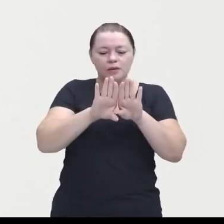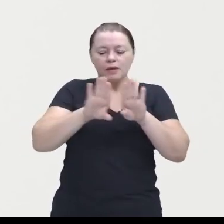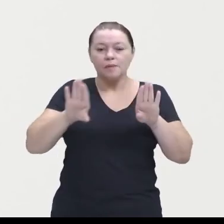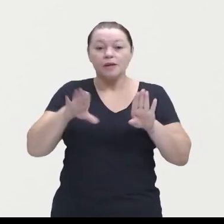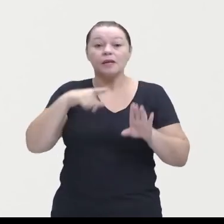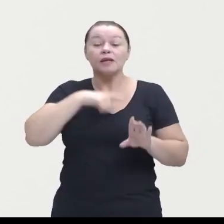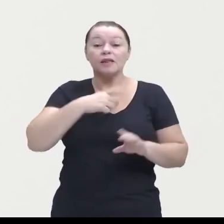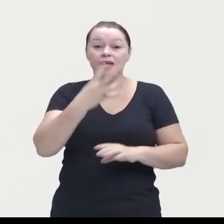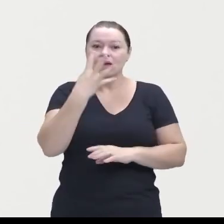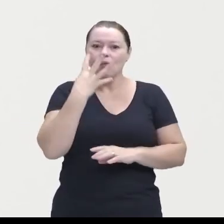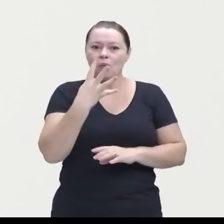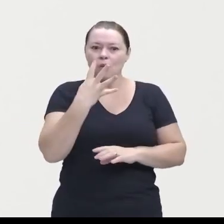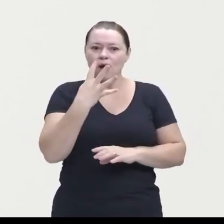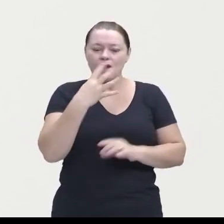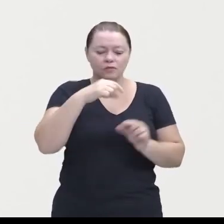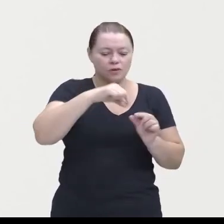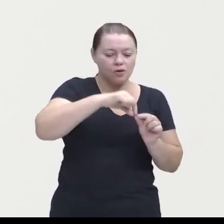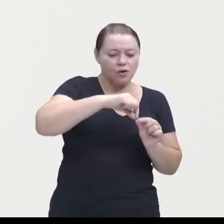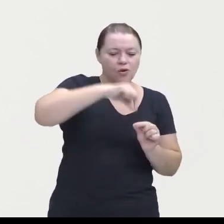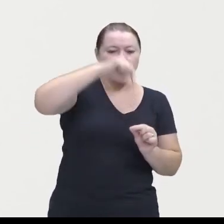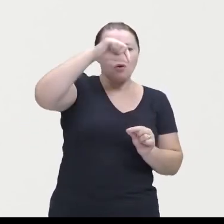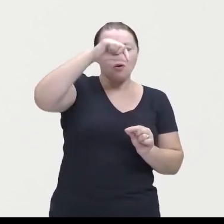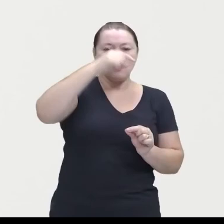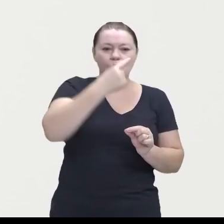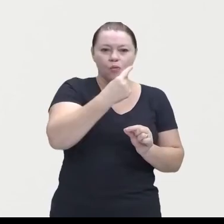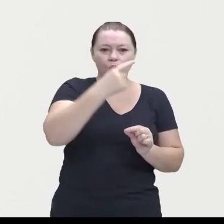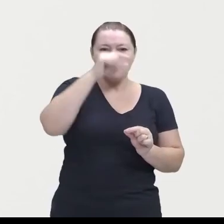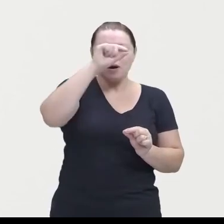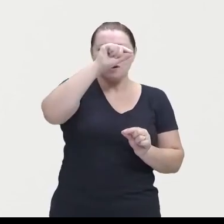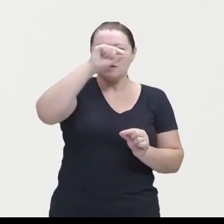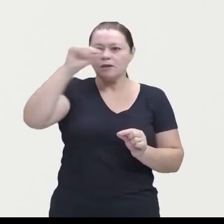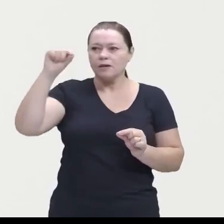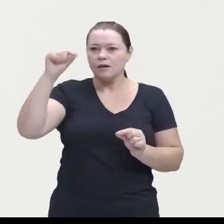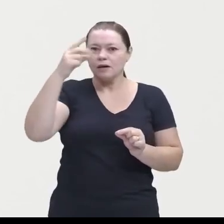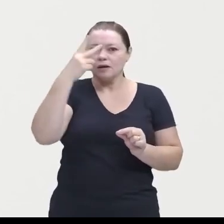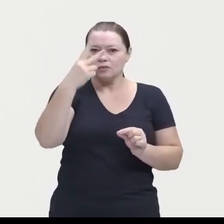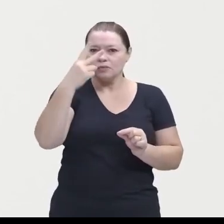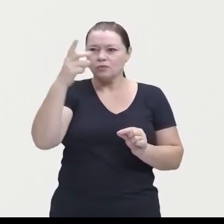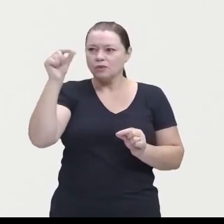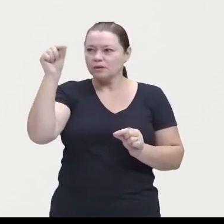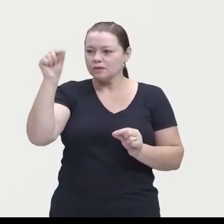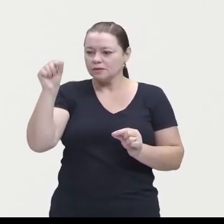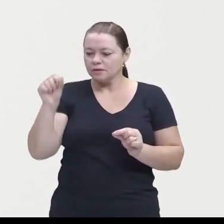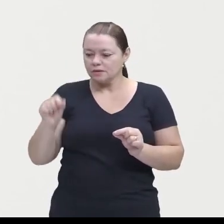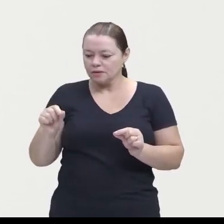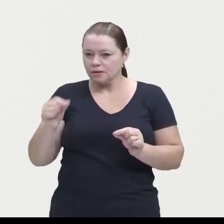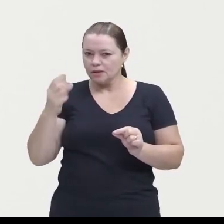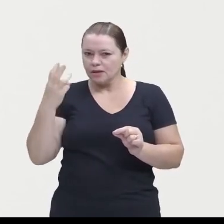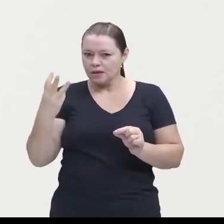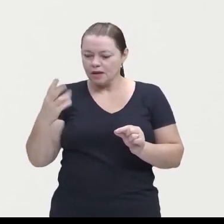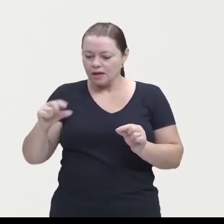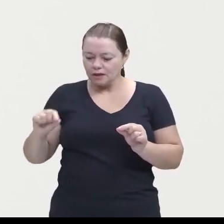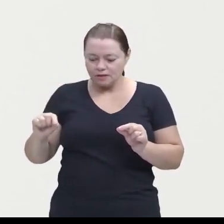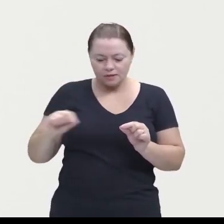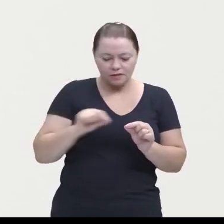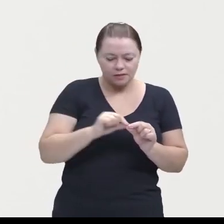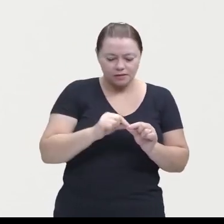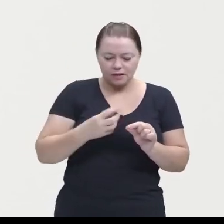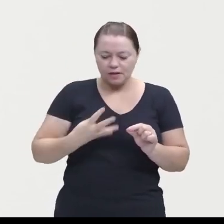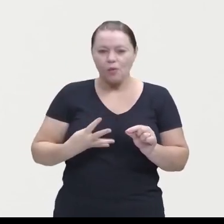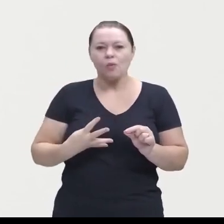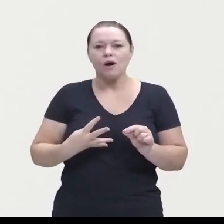quatro lados iguais. O quadrado é uma figura